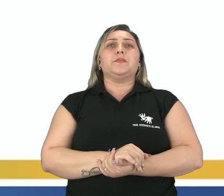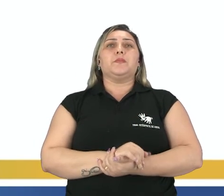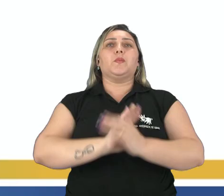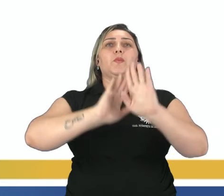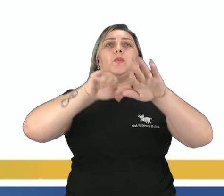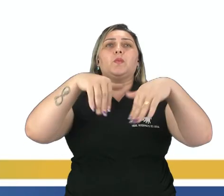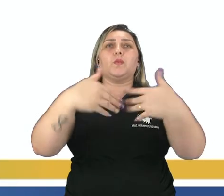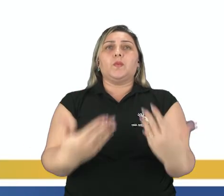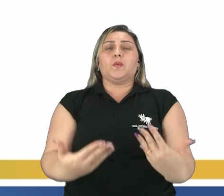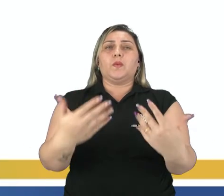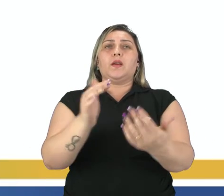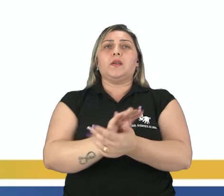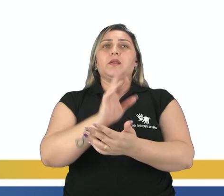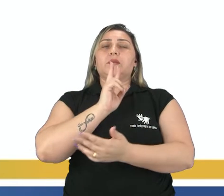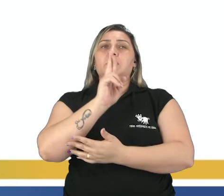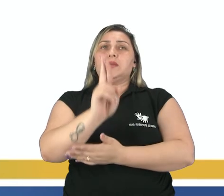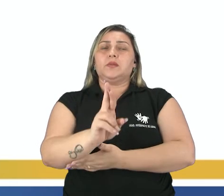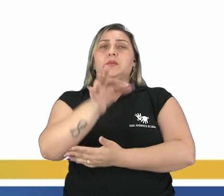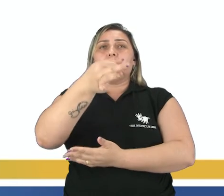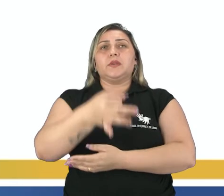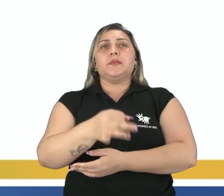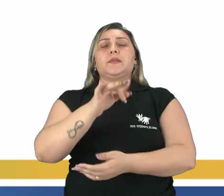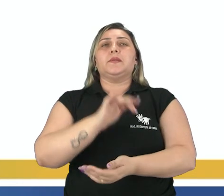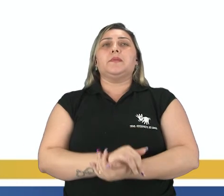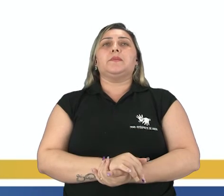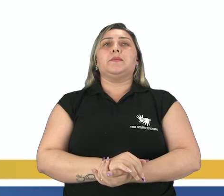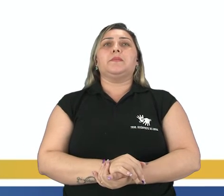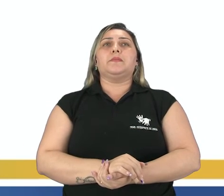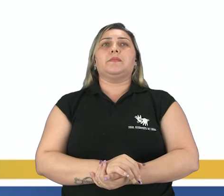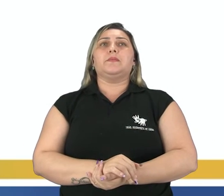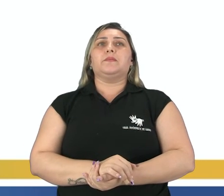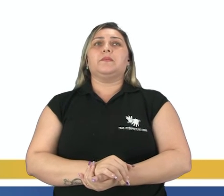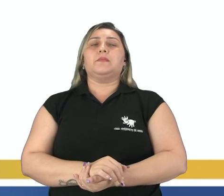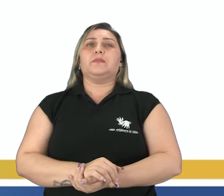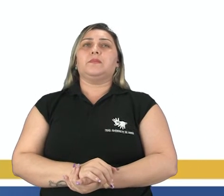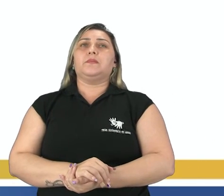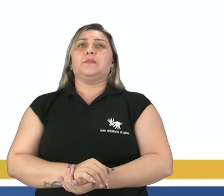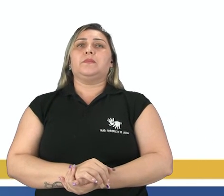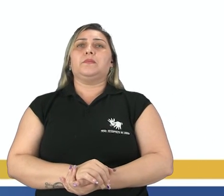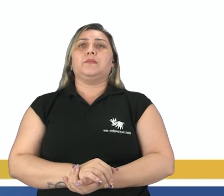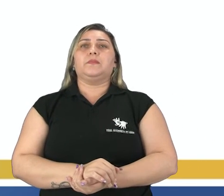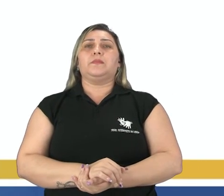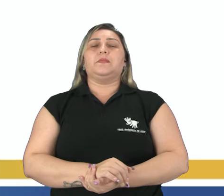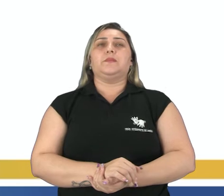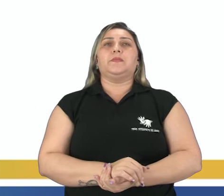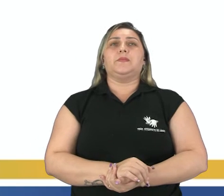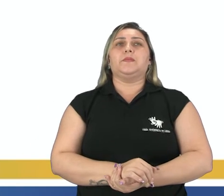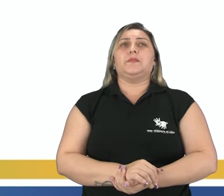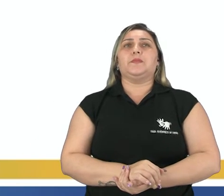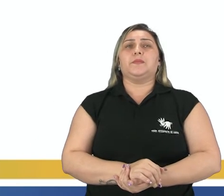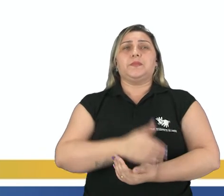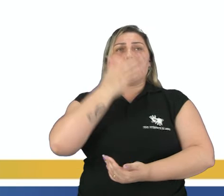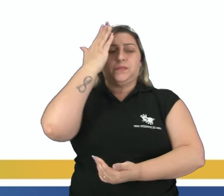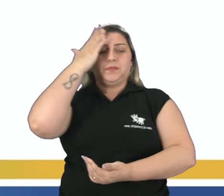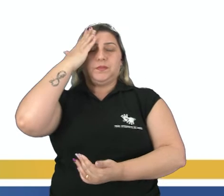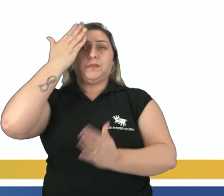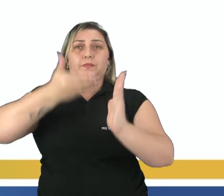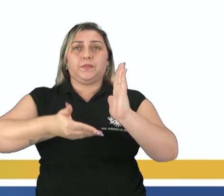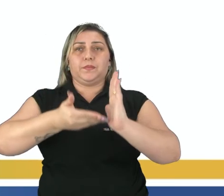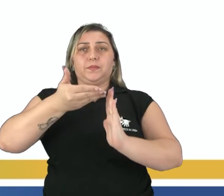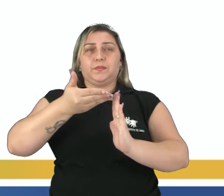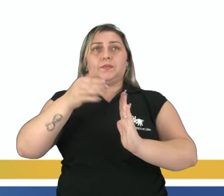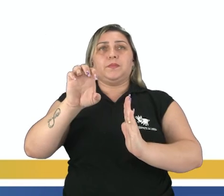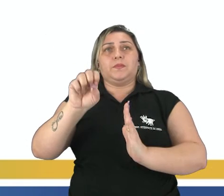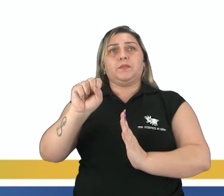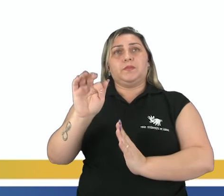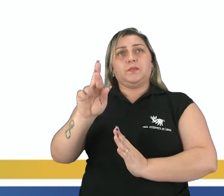Qual será delas a resposta certa? E aí nós vamos à resolução, tá? Nós sabemos que o volume da esfera